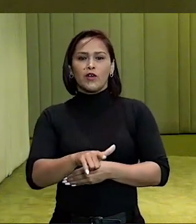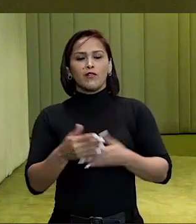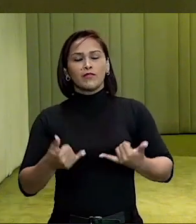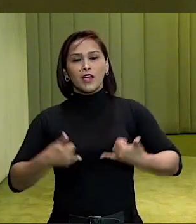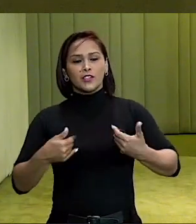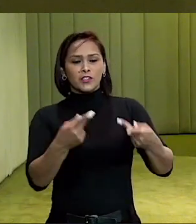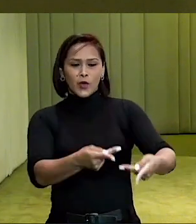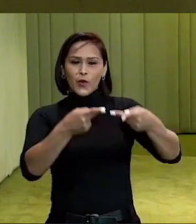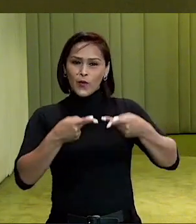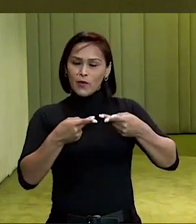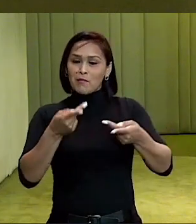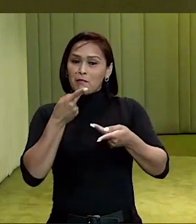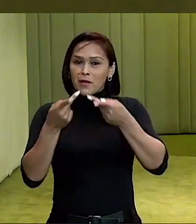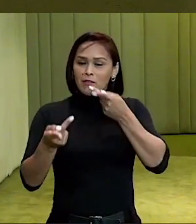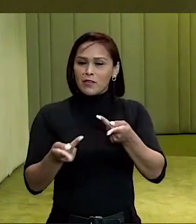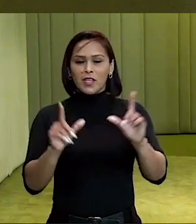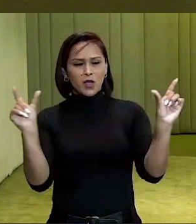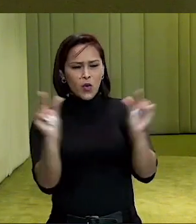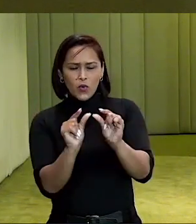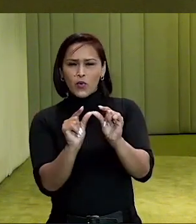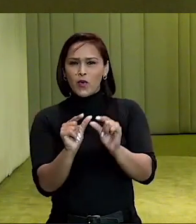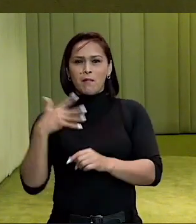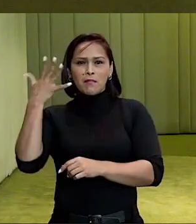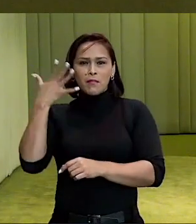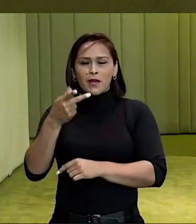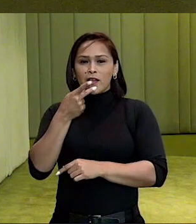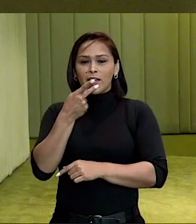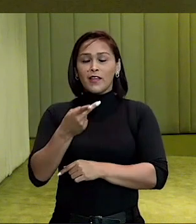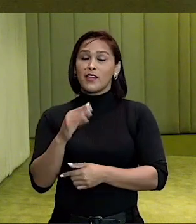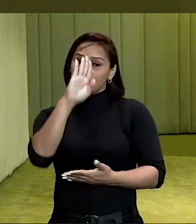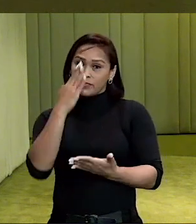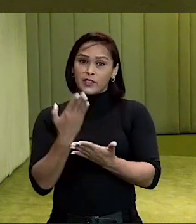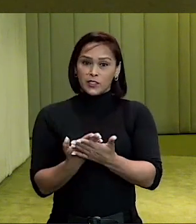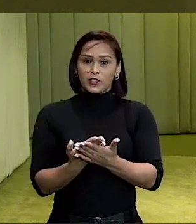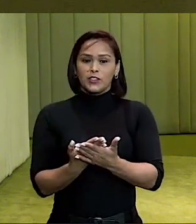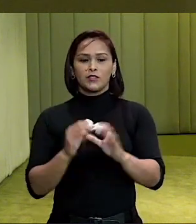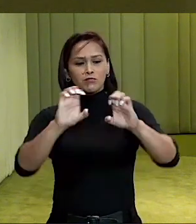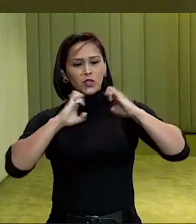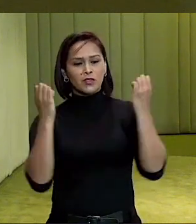do convite para proferir essas breves palavras e faço votos de um seminário